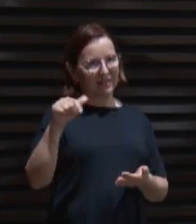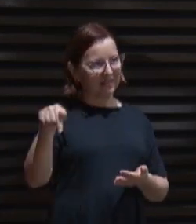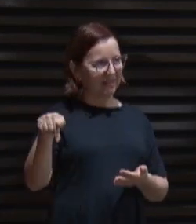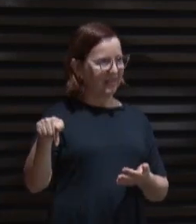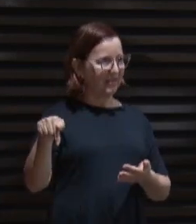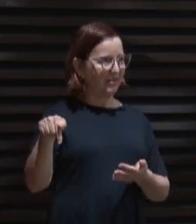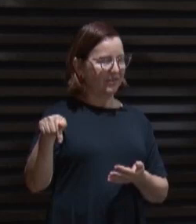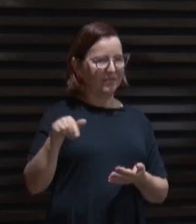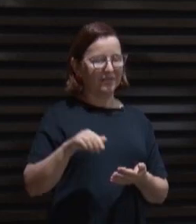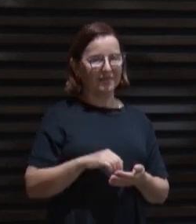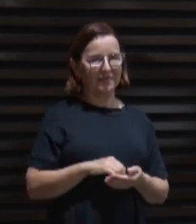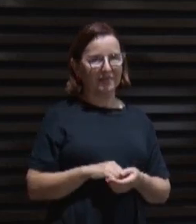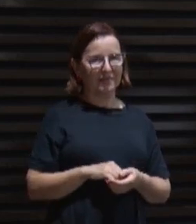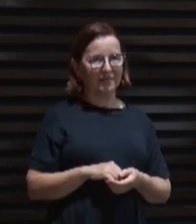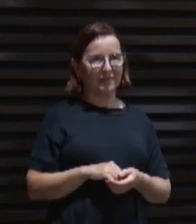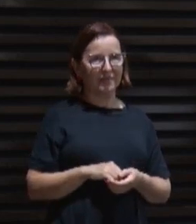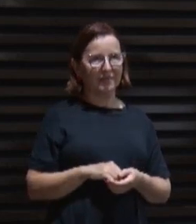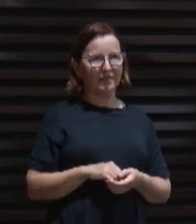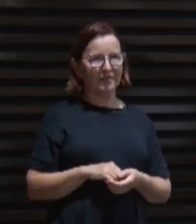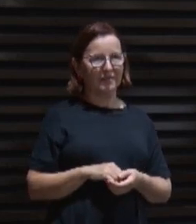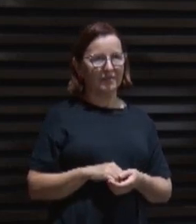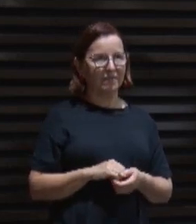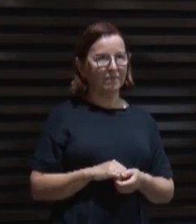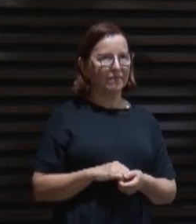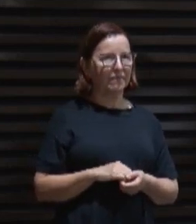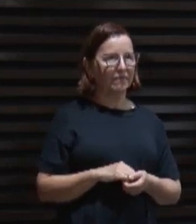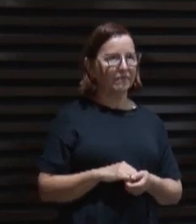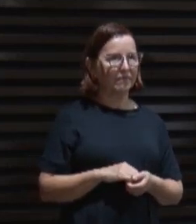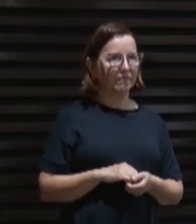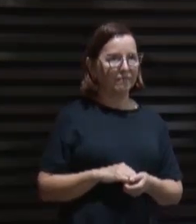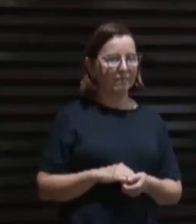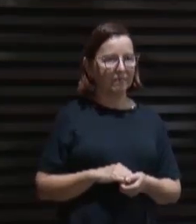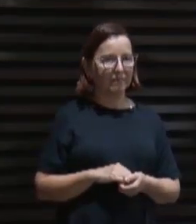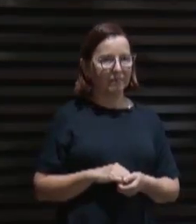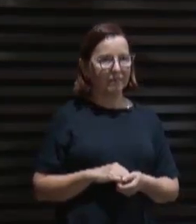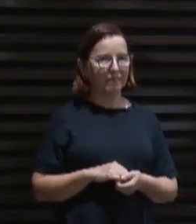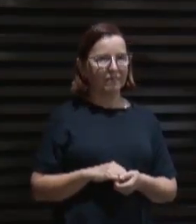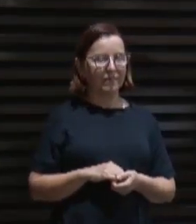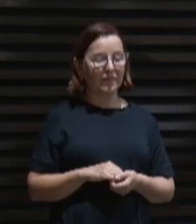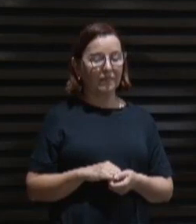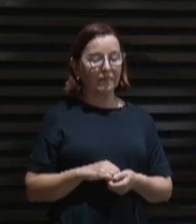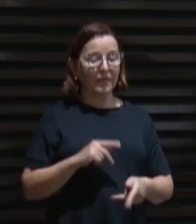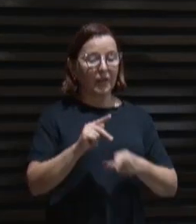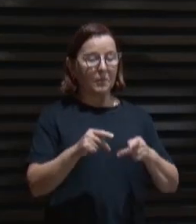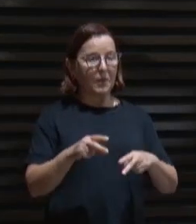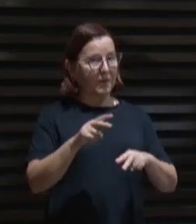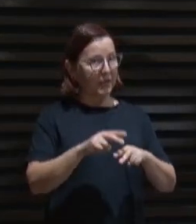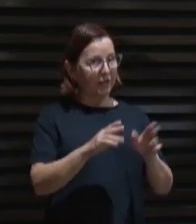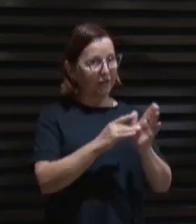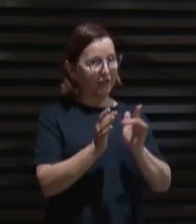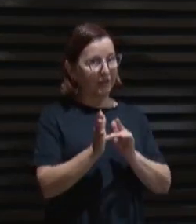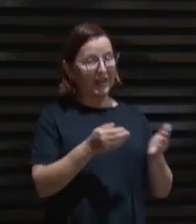57. Vamos para o 57. E os que prenderam Jesus o levaram à casa